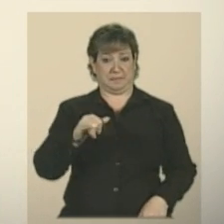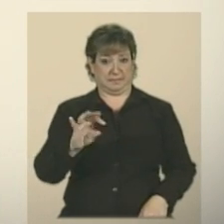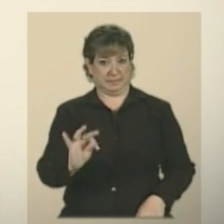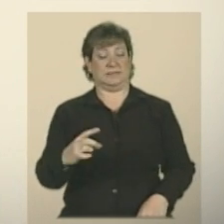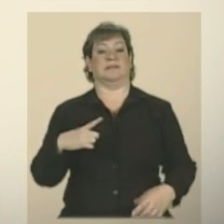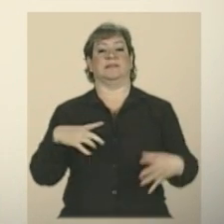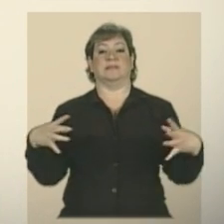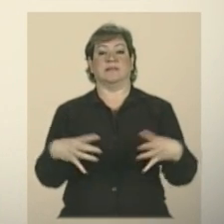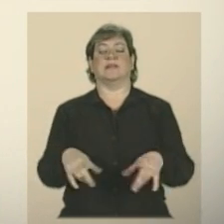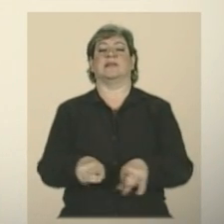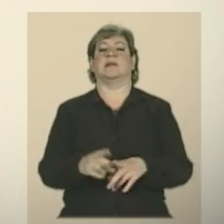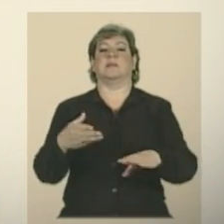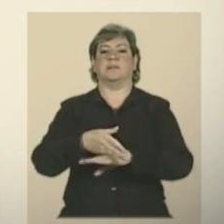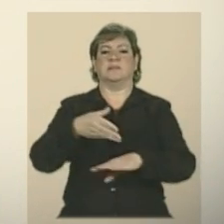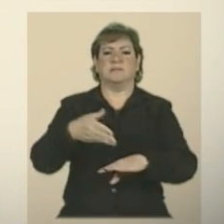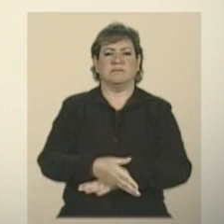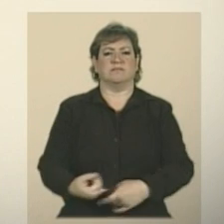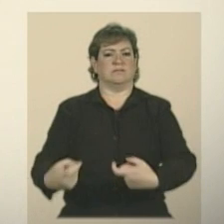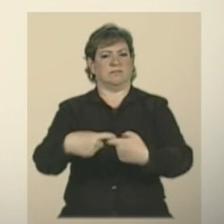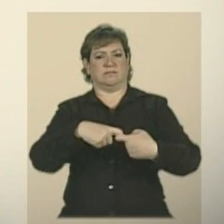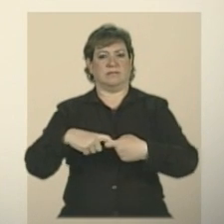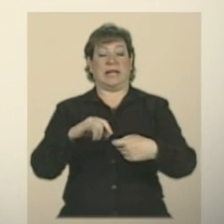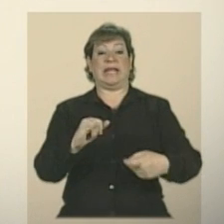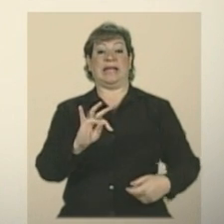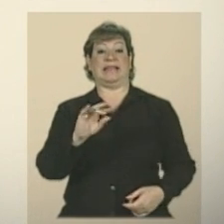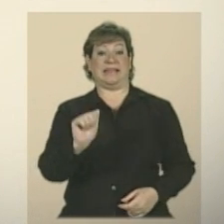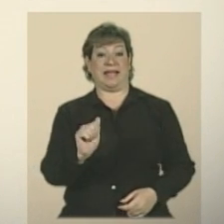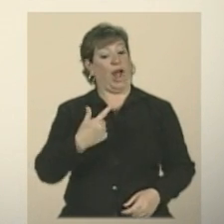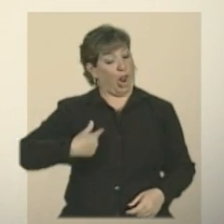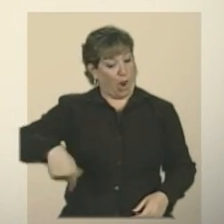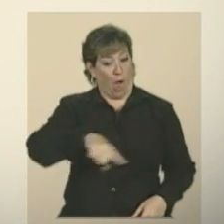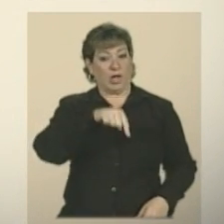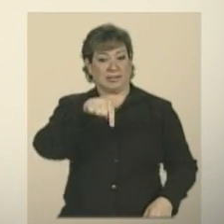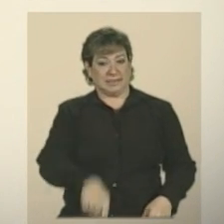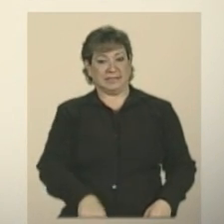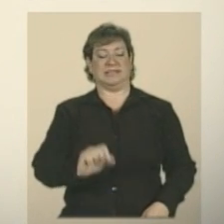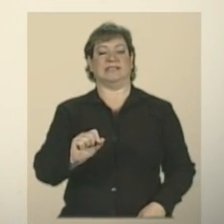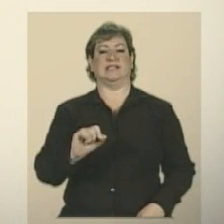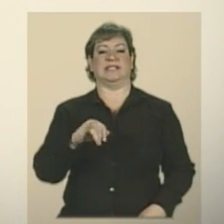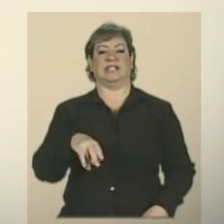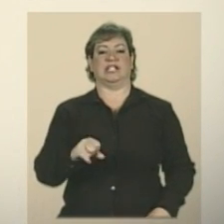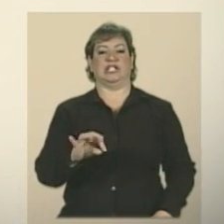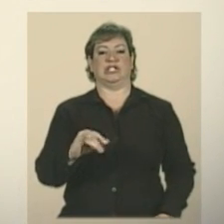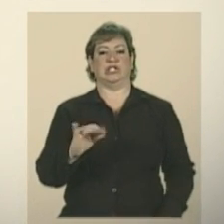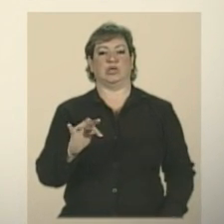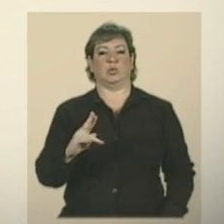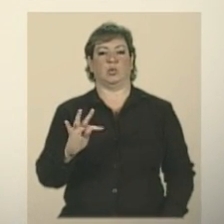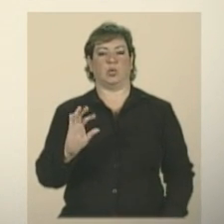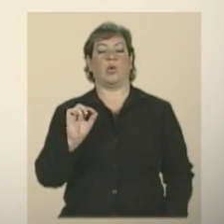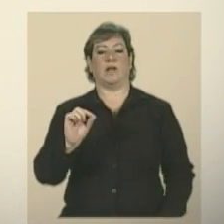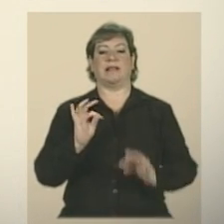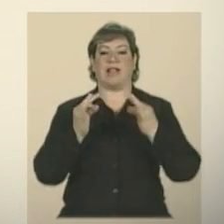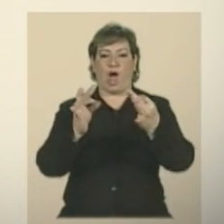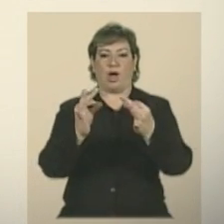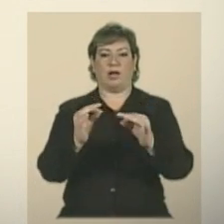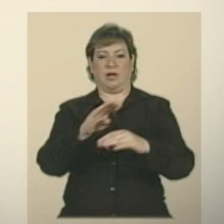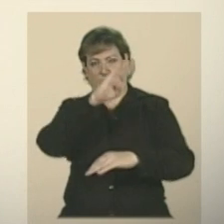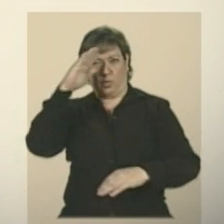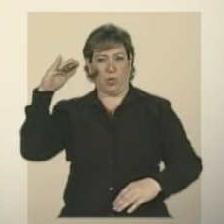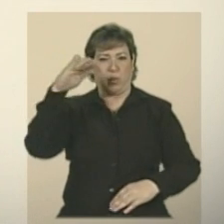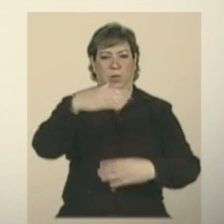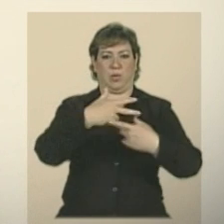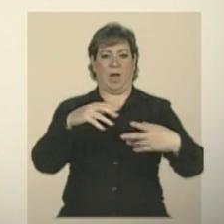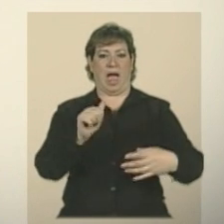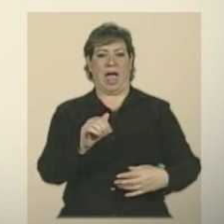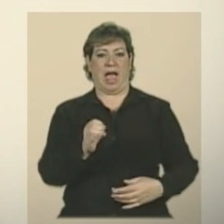participando também de um amplo intercâmbio com o ITA, o nosso Instituto Tecnológico da Aeronáutica, e vai receber